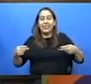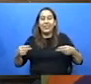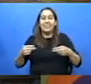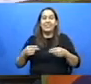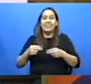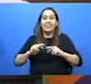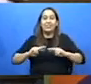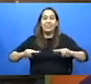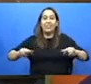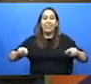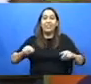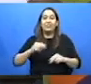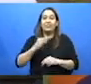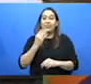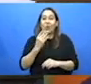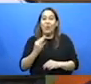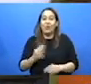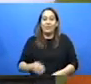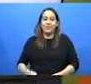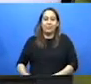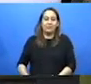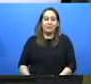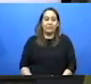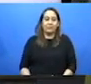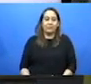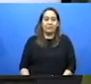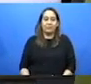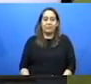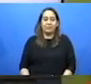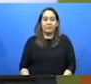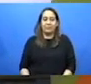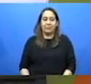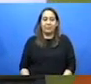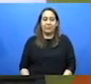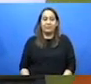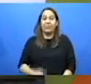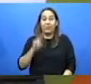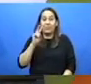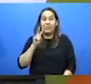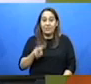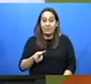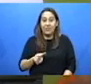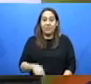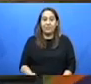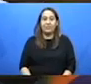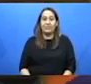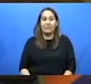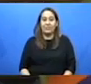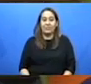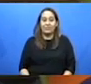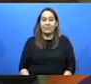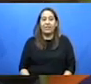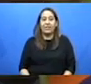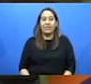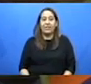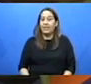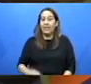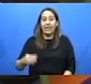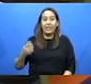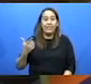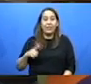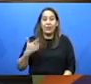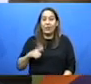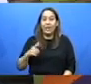aqui, nessa outra aqui e nessa outra aqui? Dá para ver? Elas continuaram